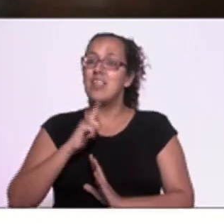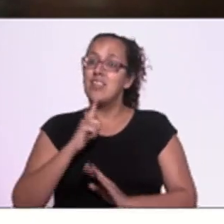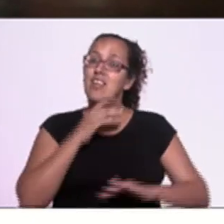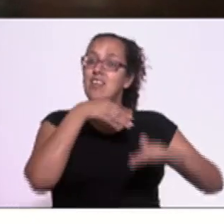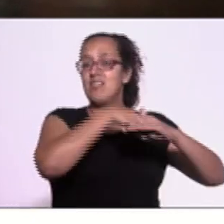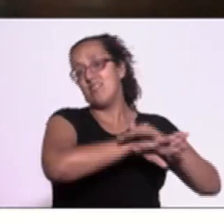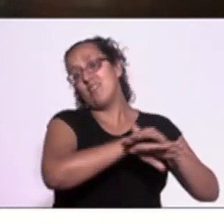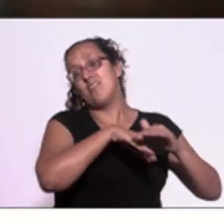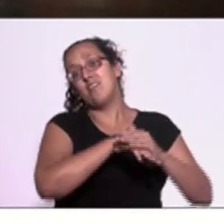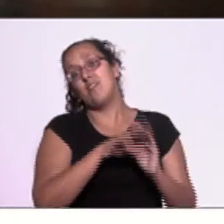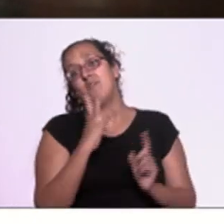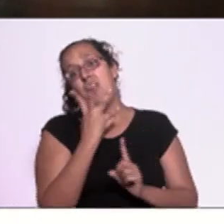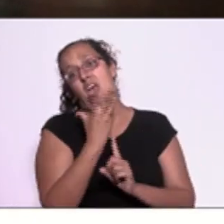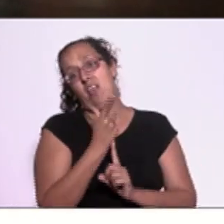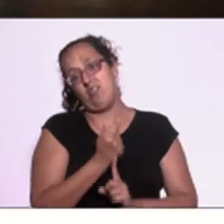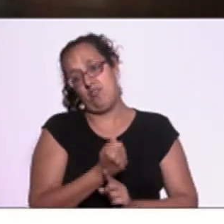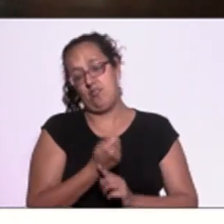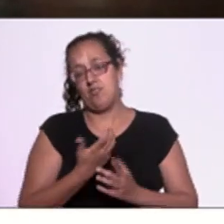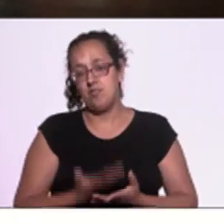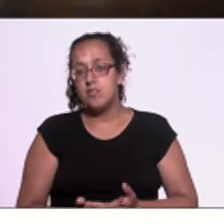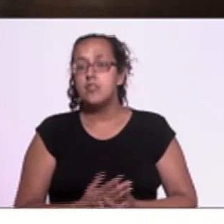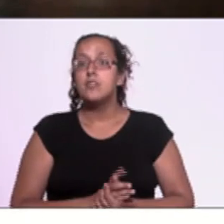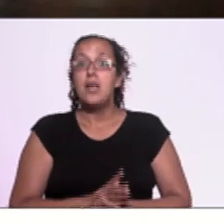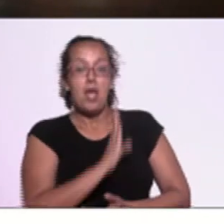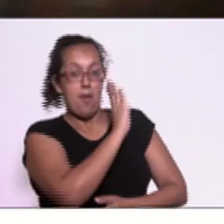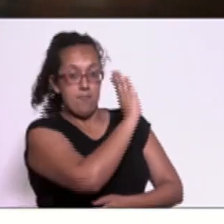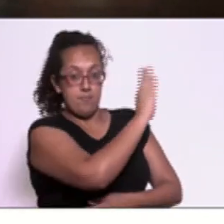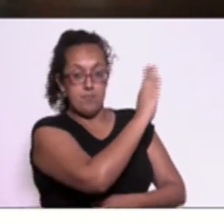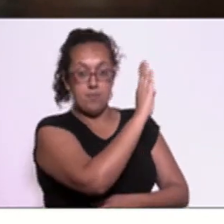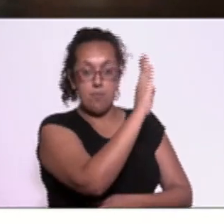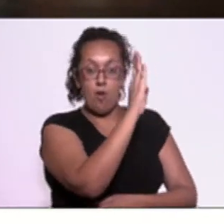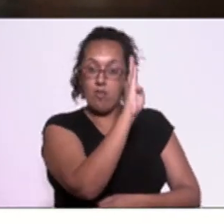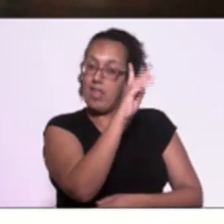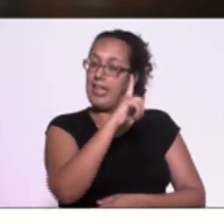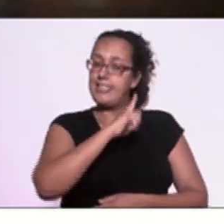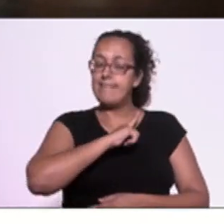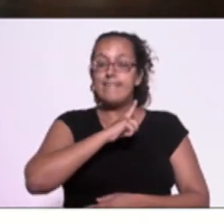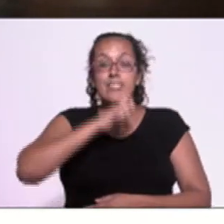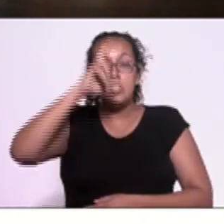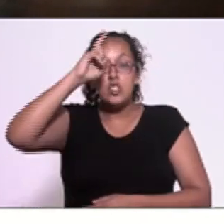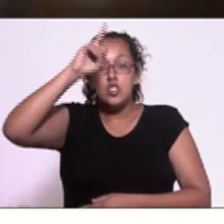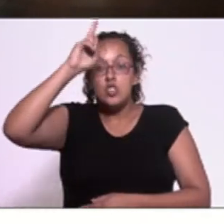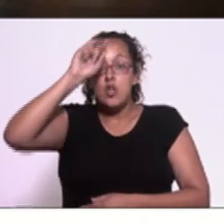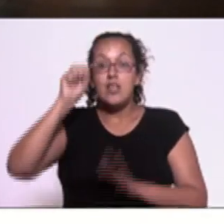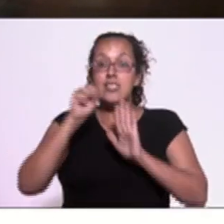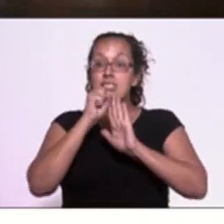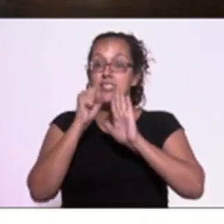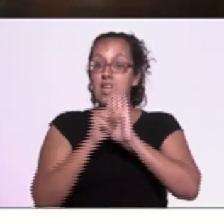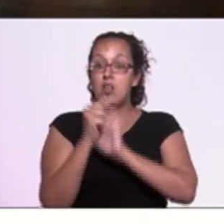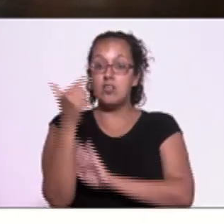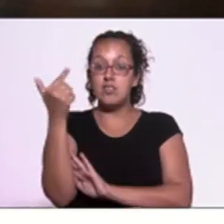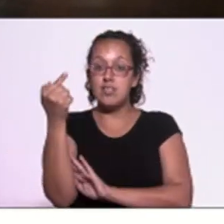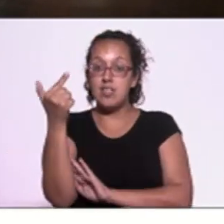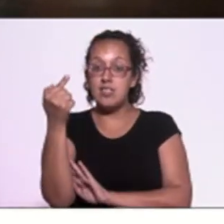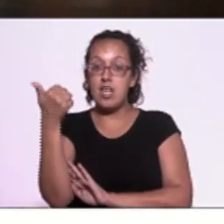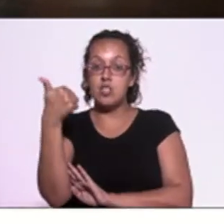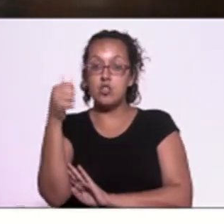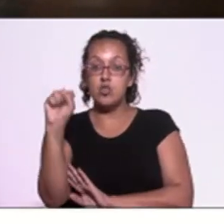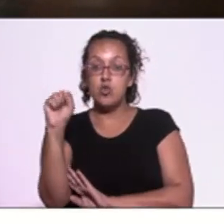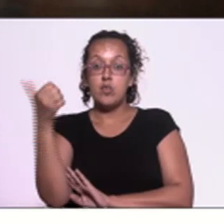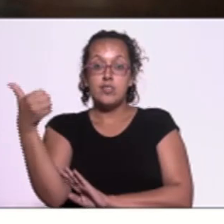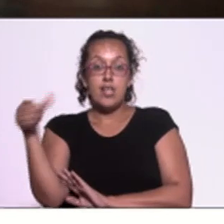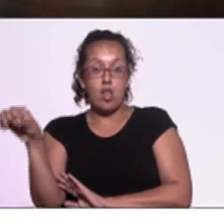arquivístico. Sua biblioteca é composta por obras raras do século XVII, XVIII e